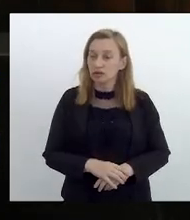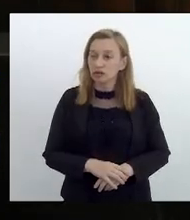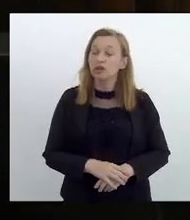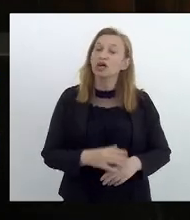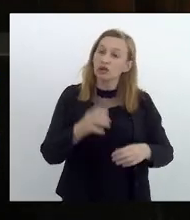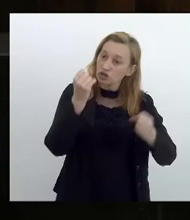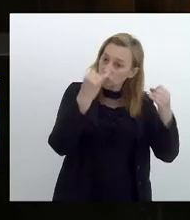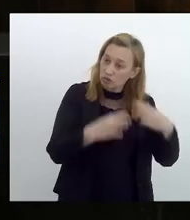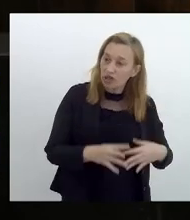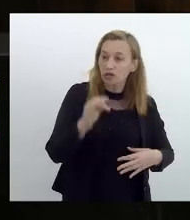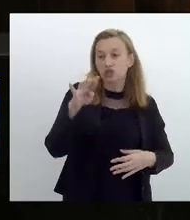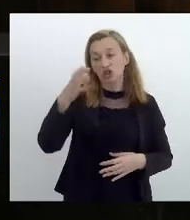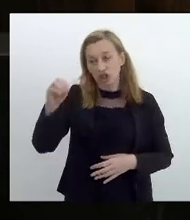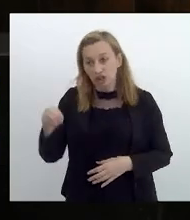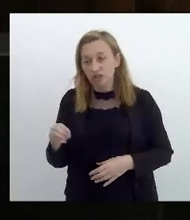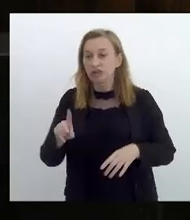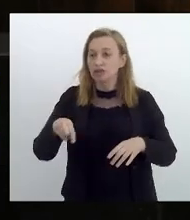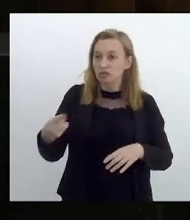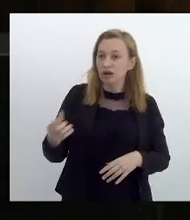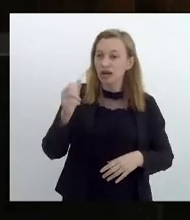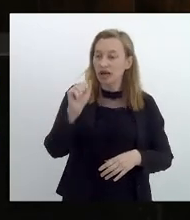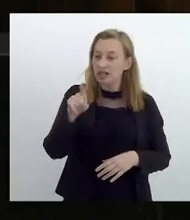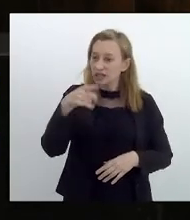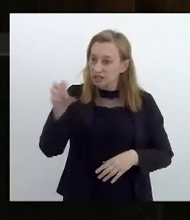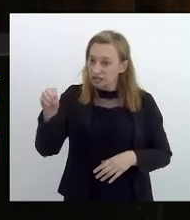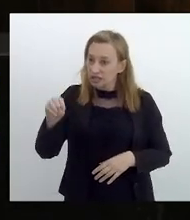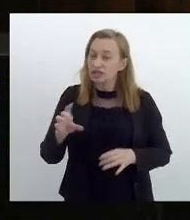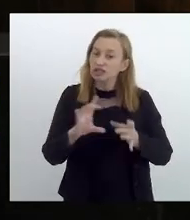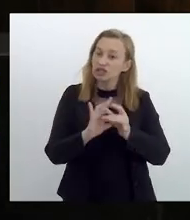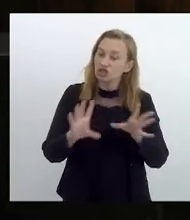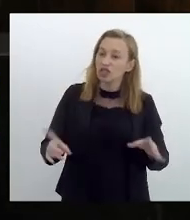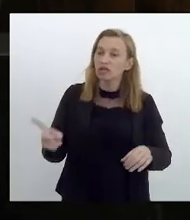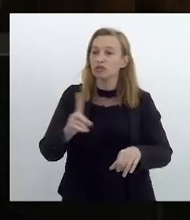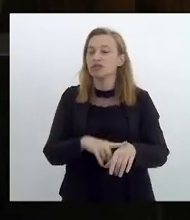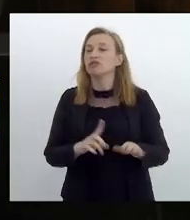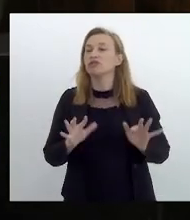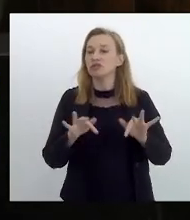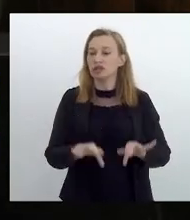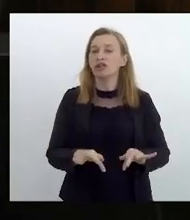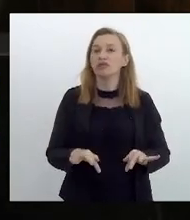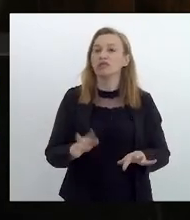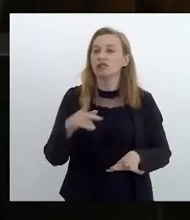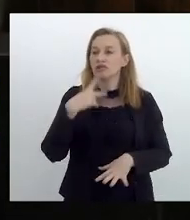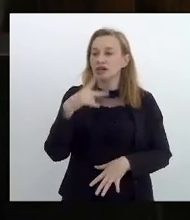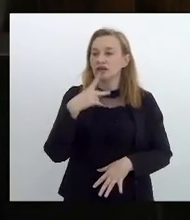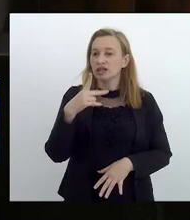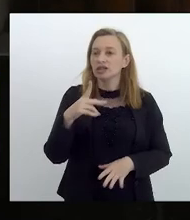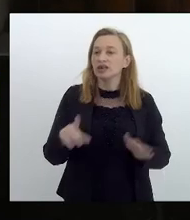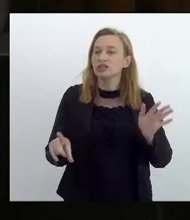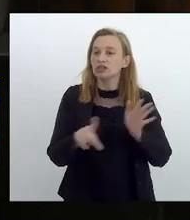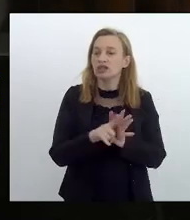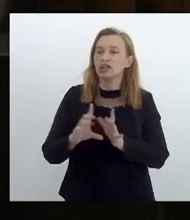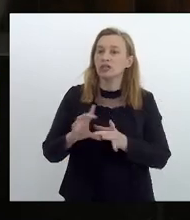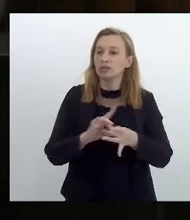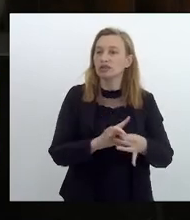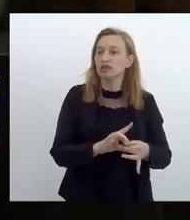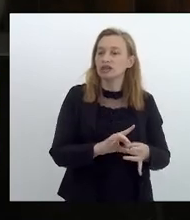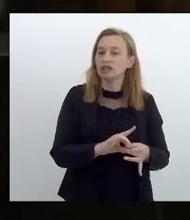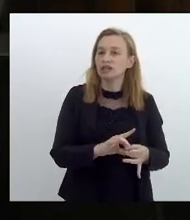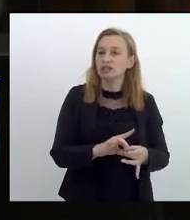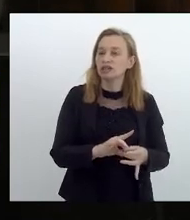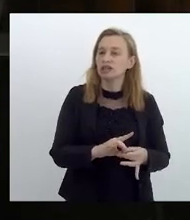expliquei o triênio e adesão deixarei para os pés dele final para falar selga lei complementar